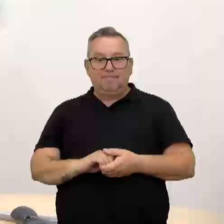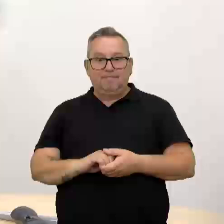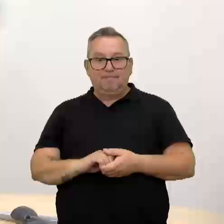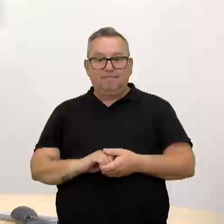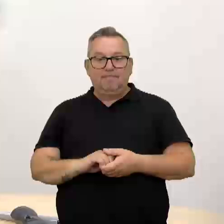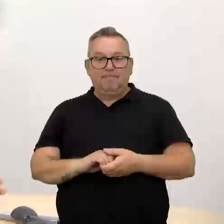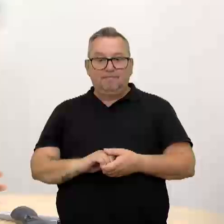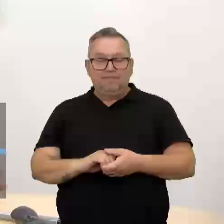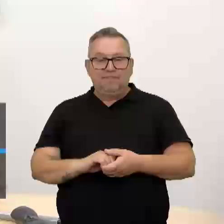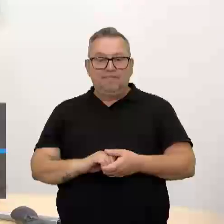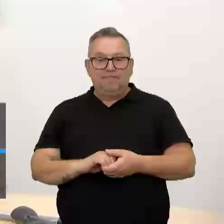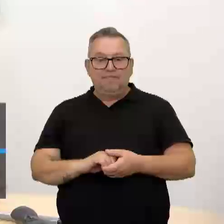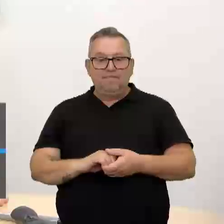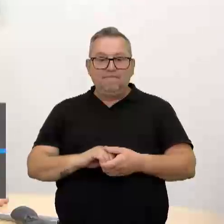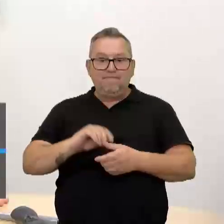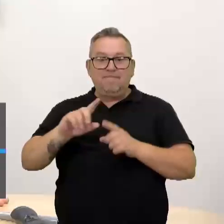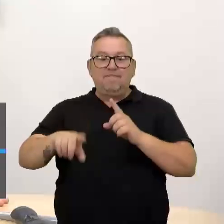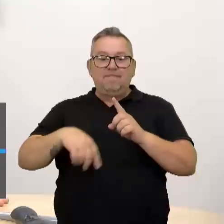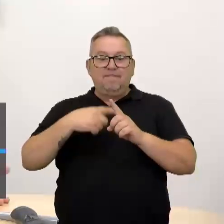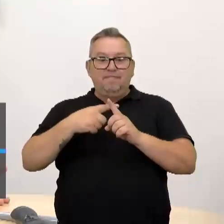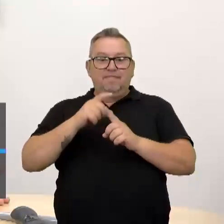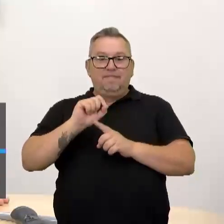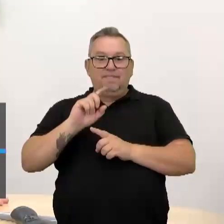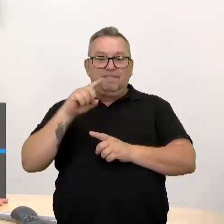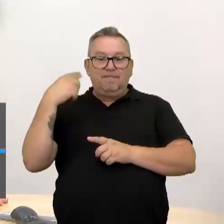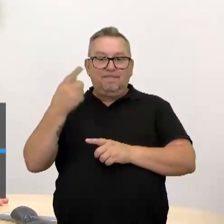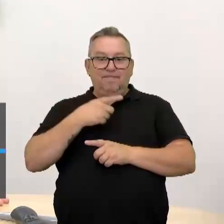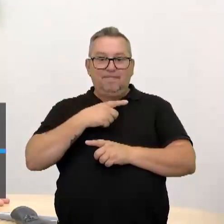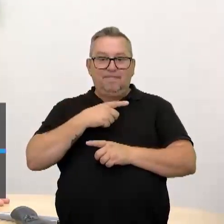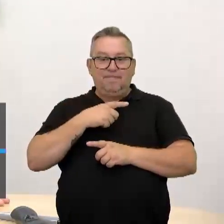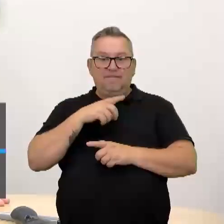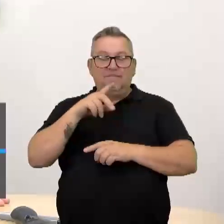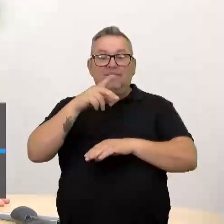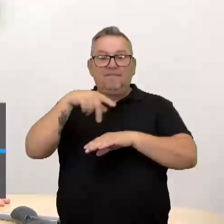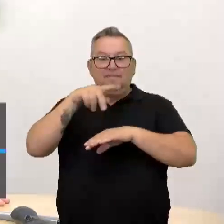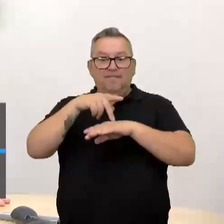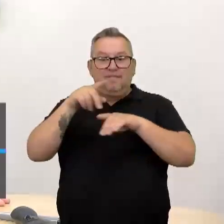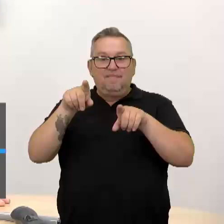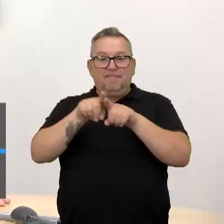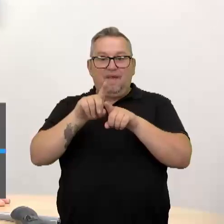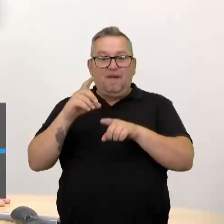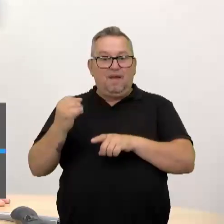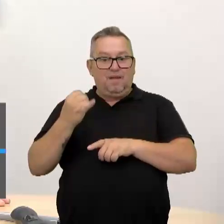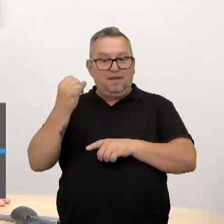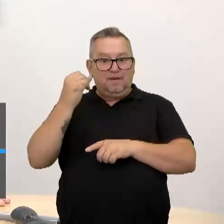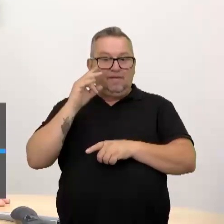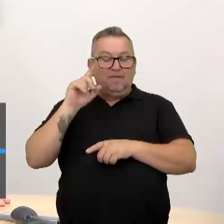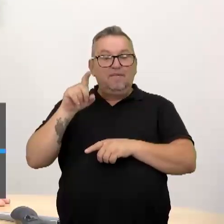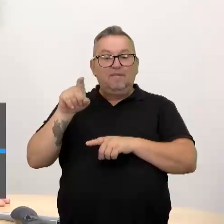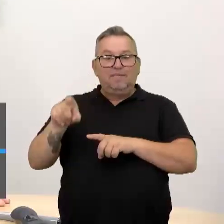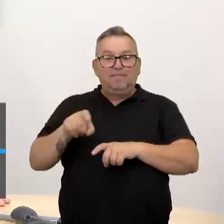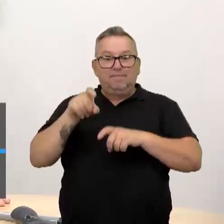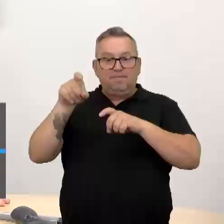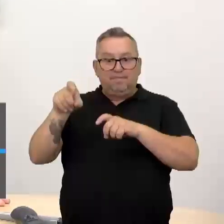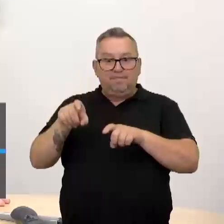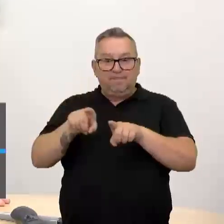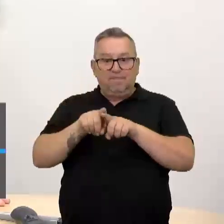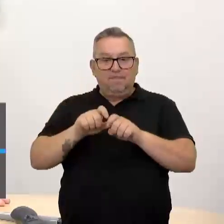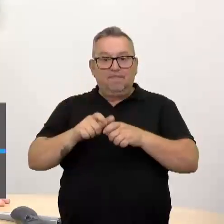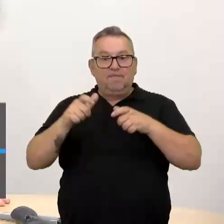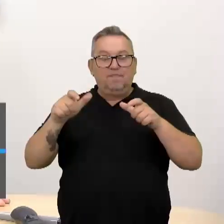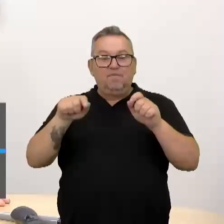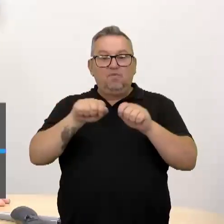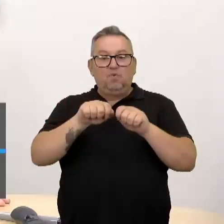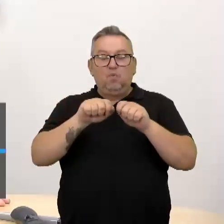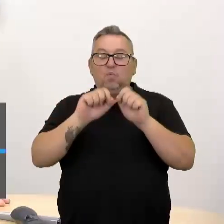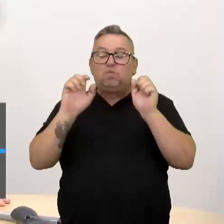É isso aí. Então, cada vez mais o nosso país, né, que tem a importância aí da agricultura, né, um dos maiores produtores